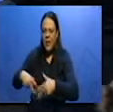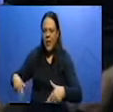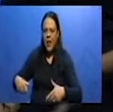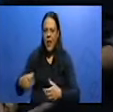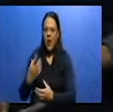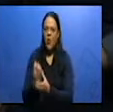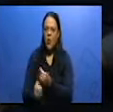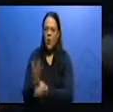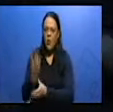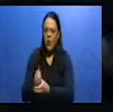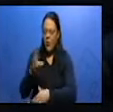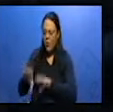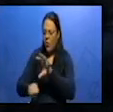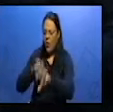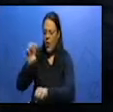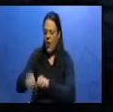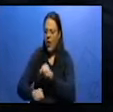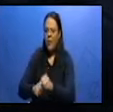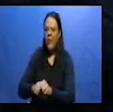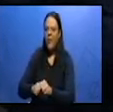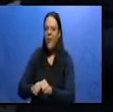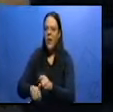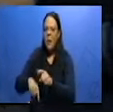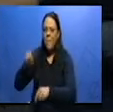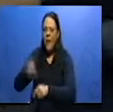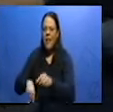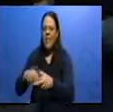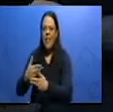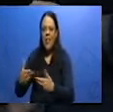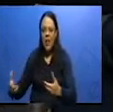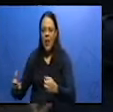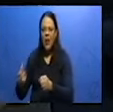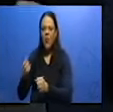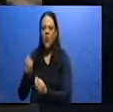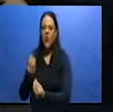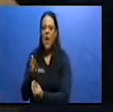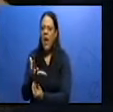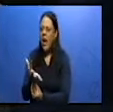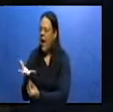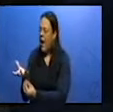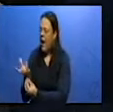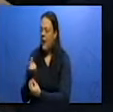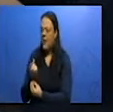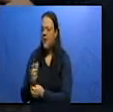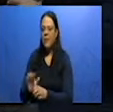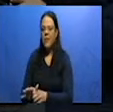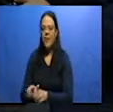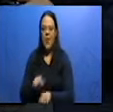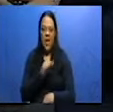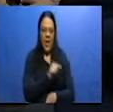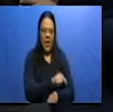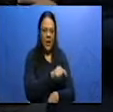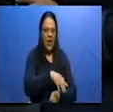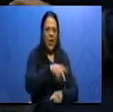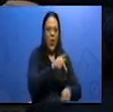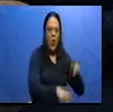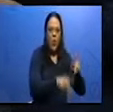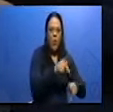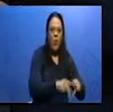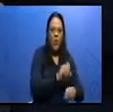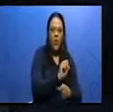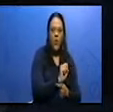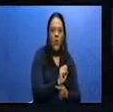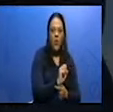já tinham a cultura deles ali. Os sudaneses, eles viviam mais ao norte da África, próximo ao deserto